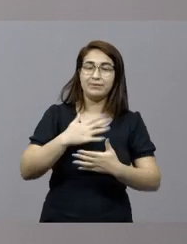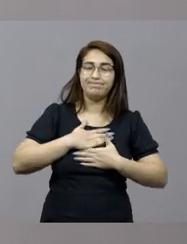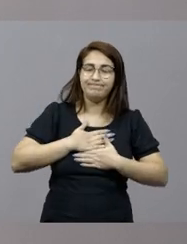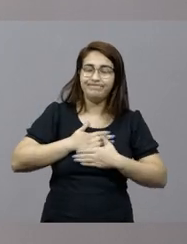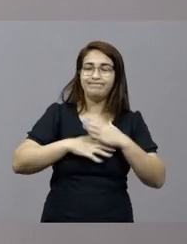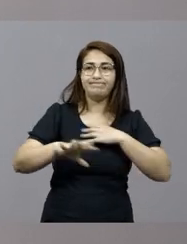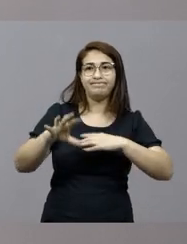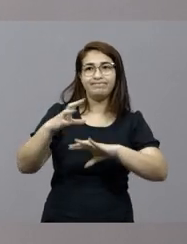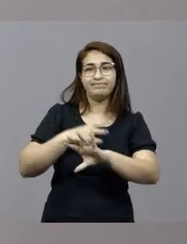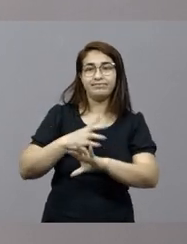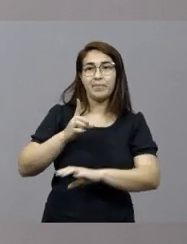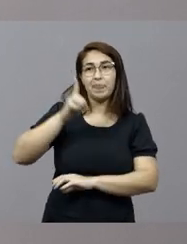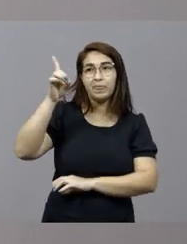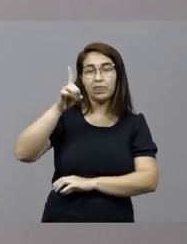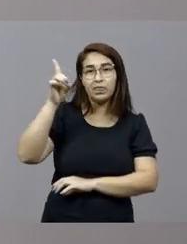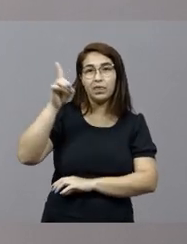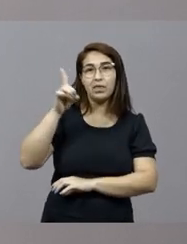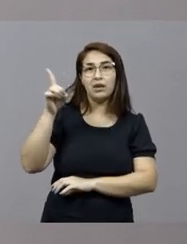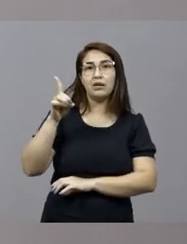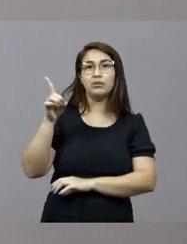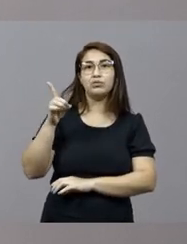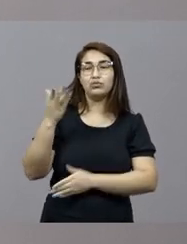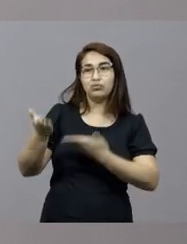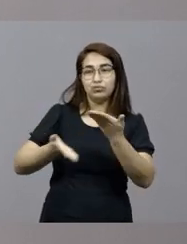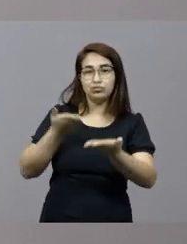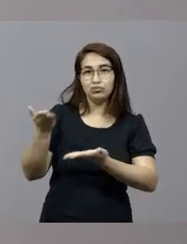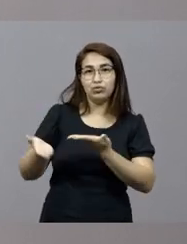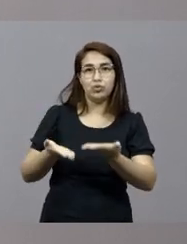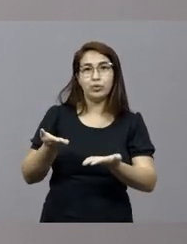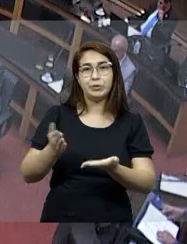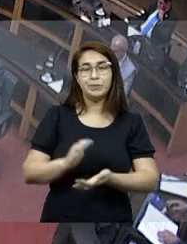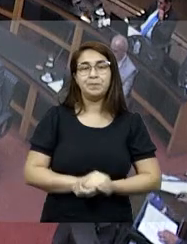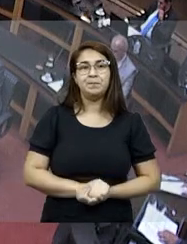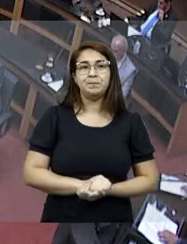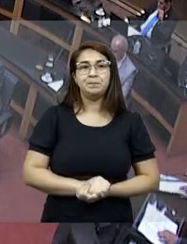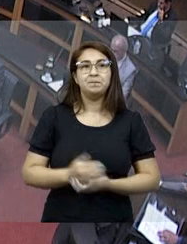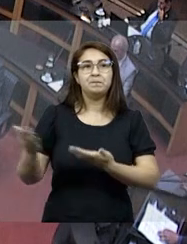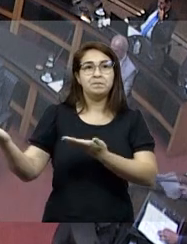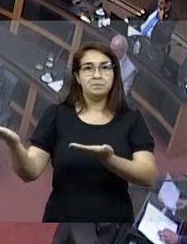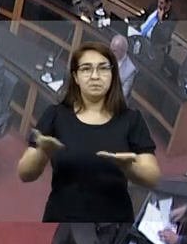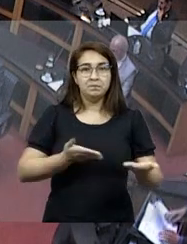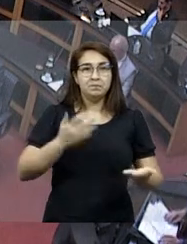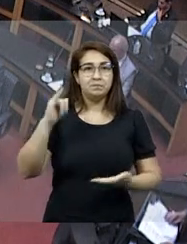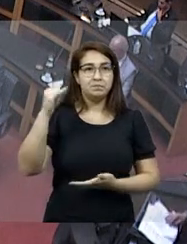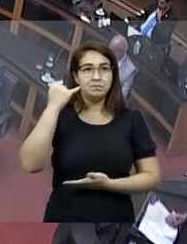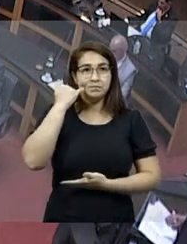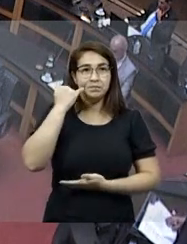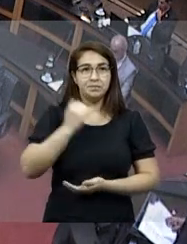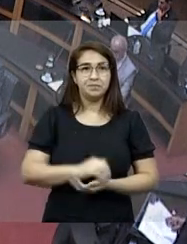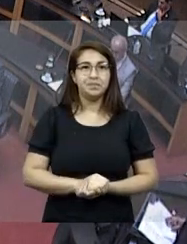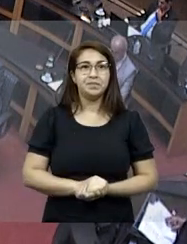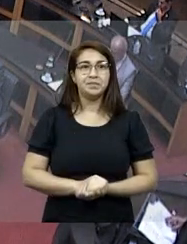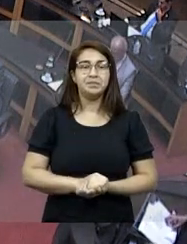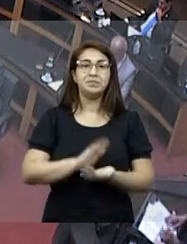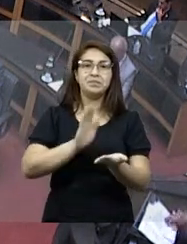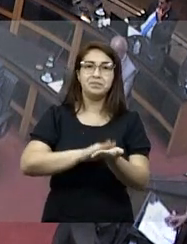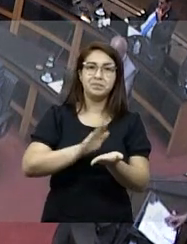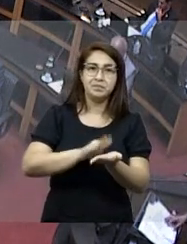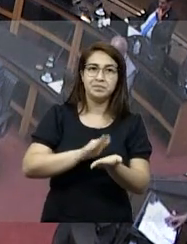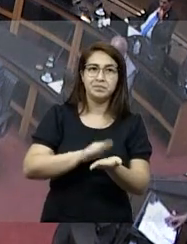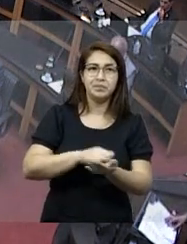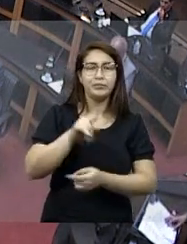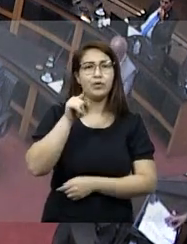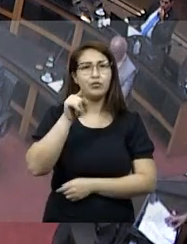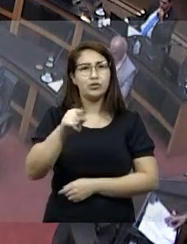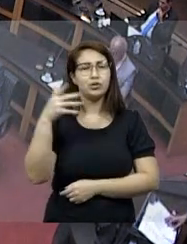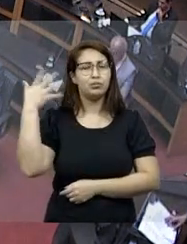o receba com glória, força e honra. Uma palavra. Deputado Gessé, quero parabenizá-lo pelo